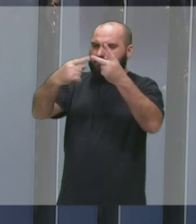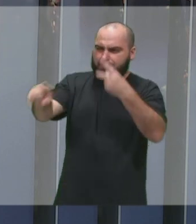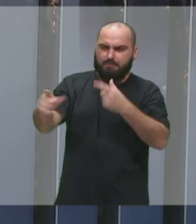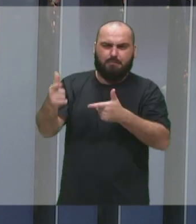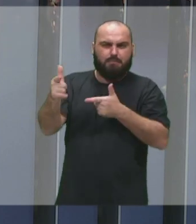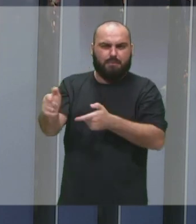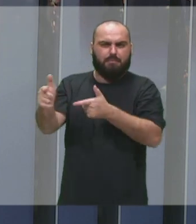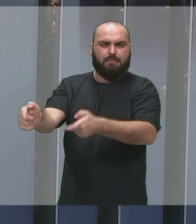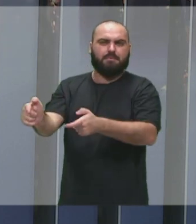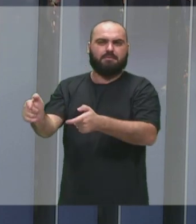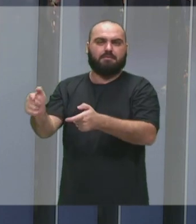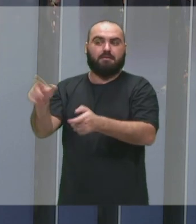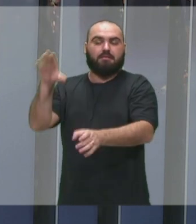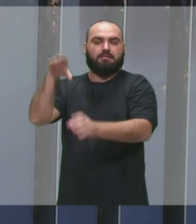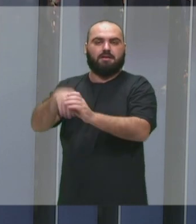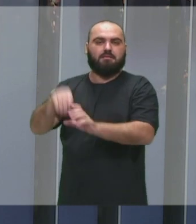Espanhola.